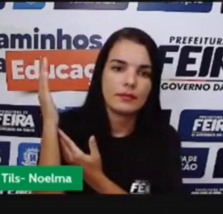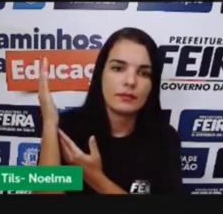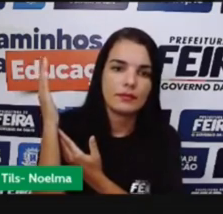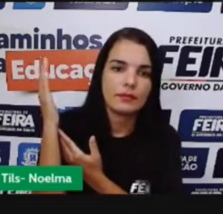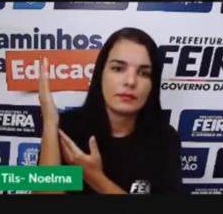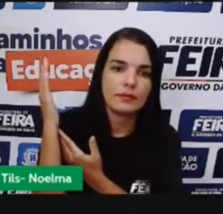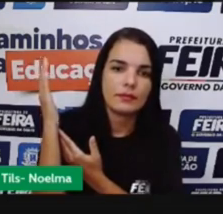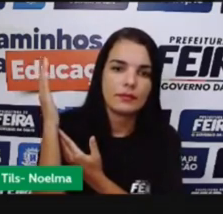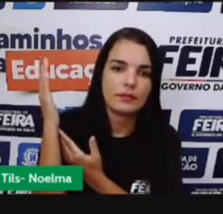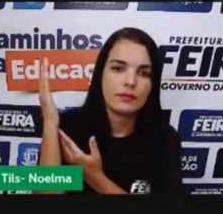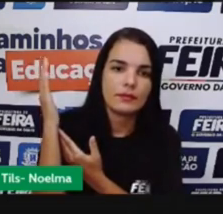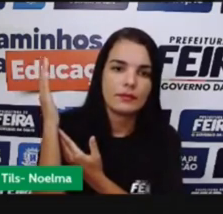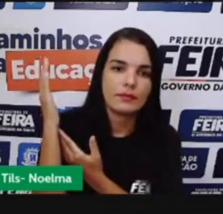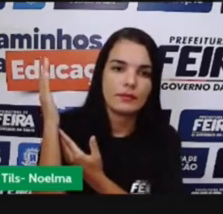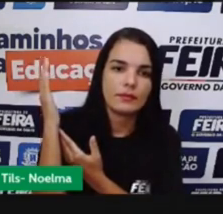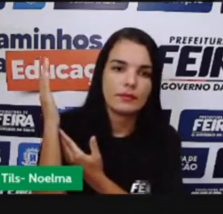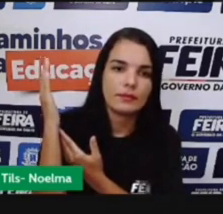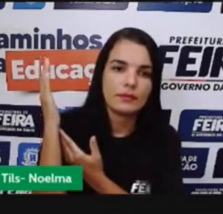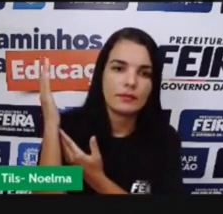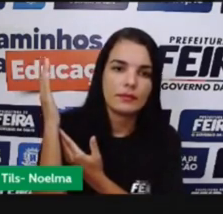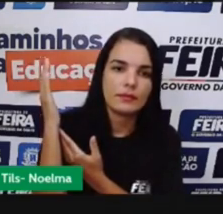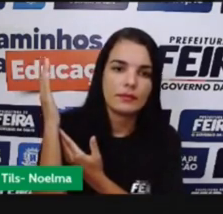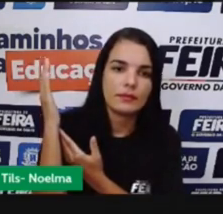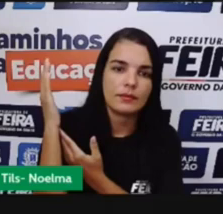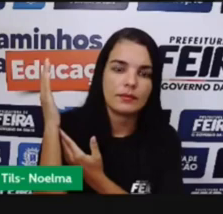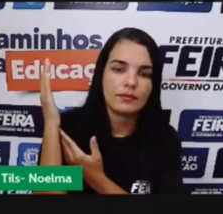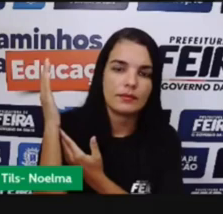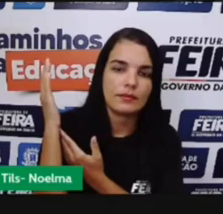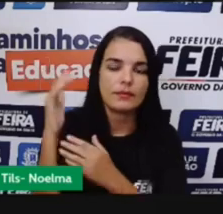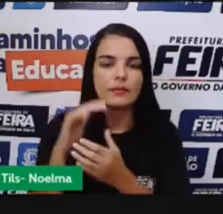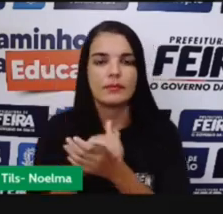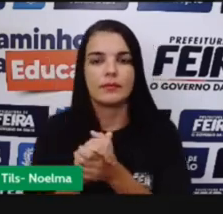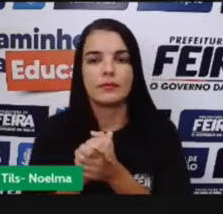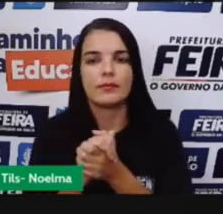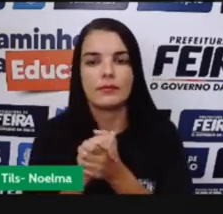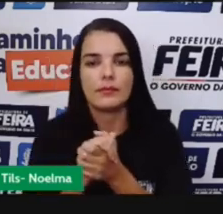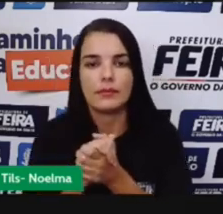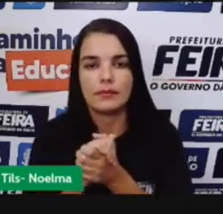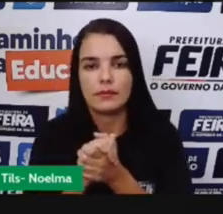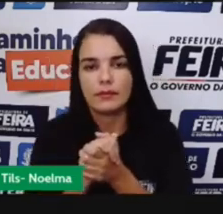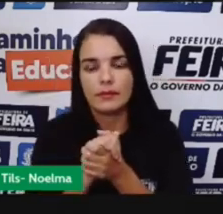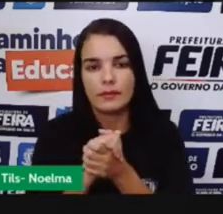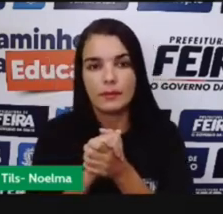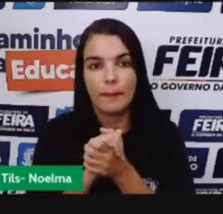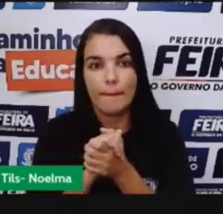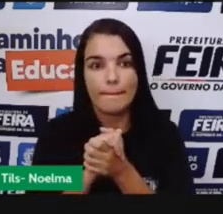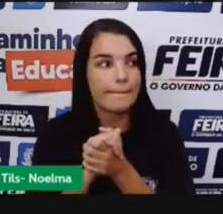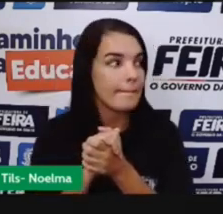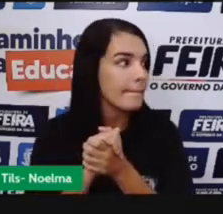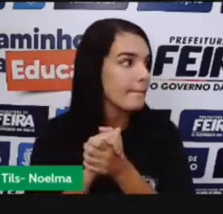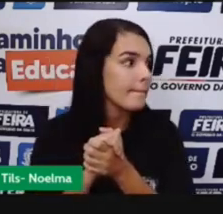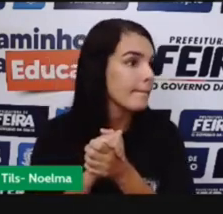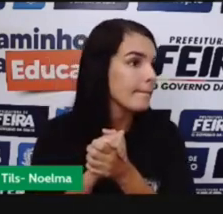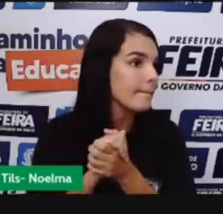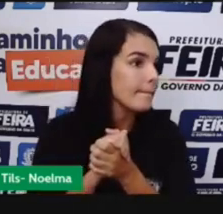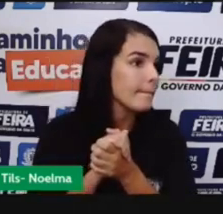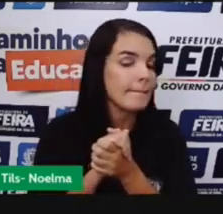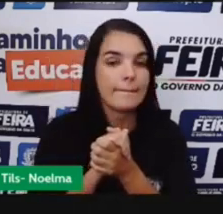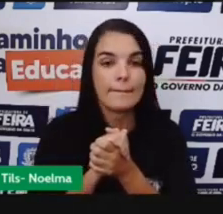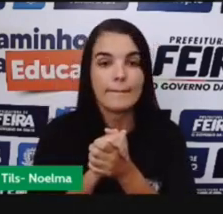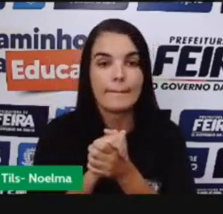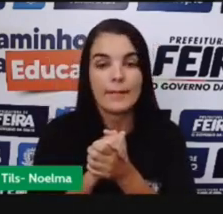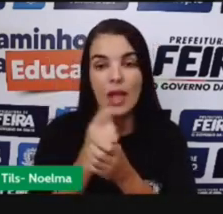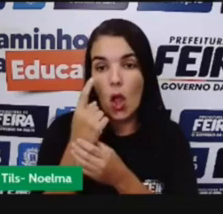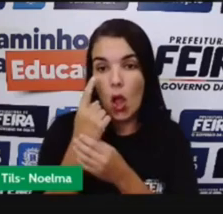124 dividido para 2. Nós iríamos pegar como? 1 pode dividir para 2?